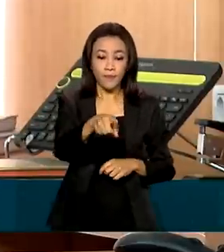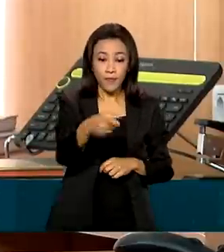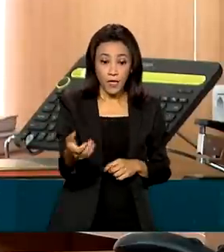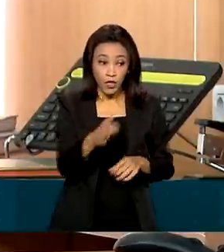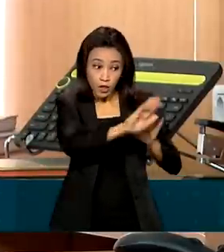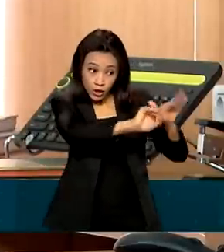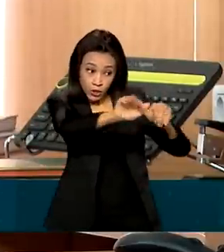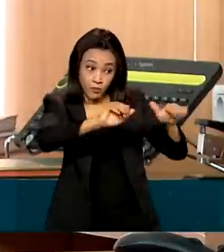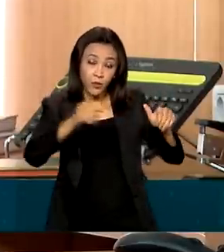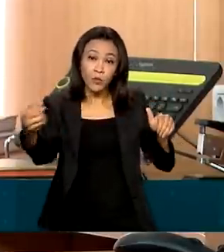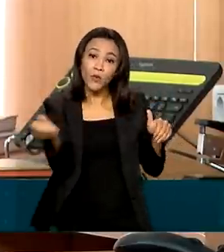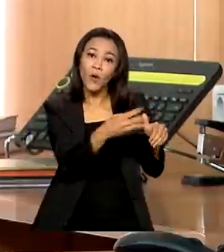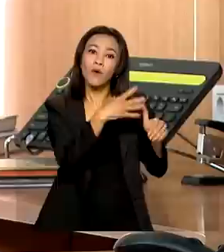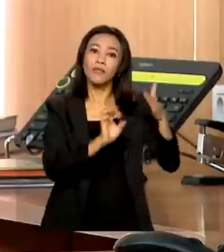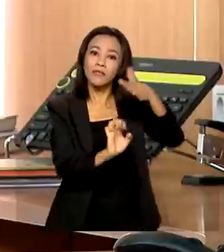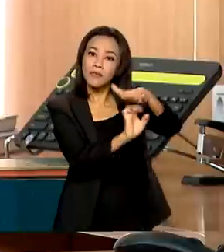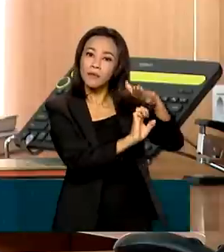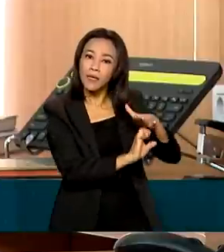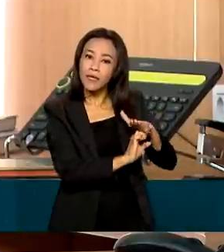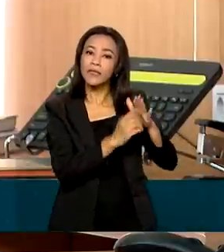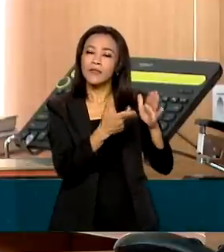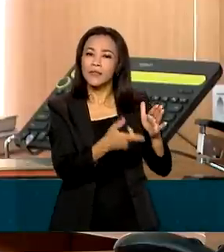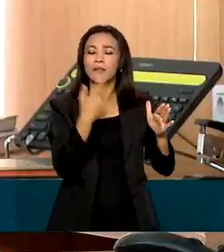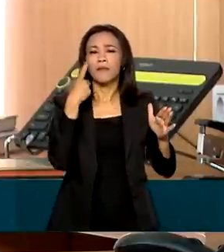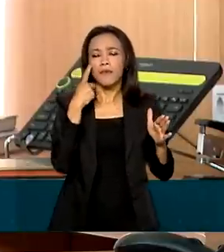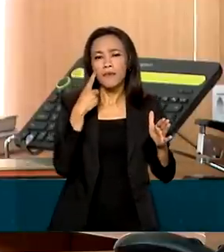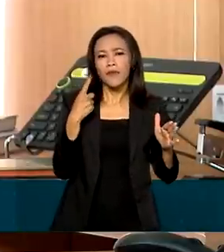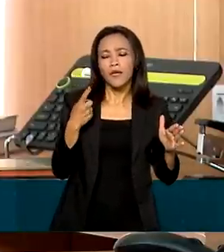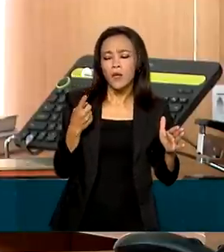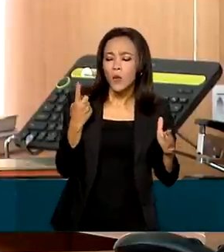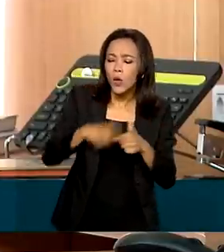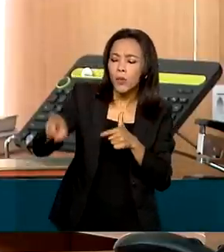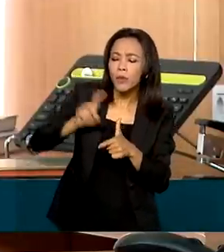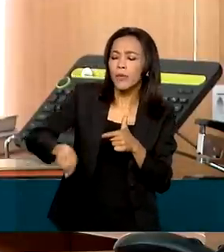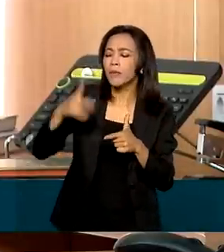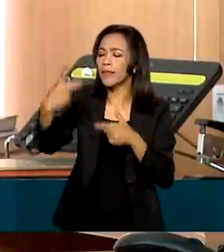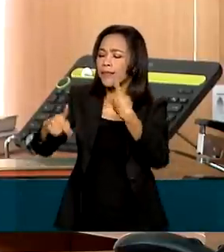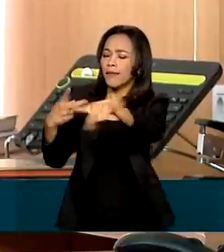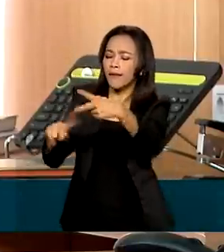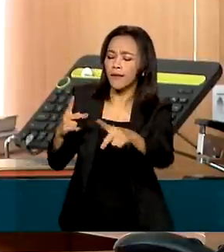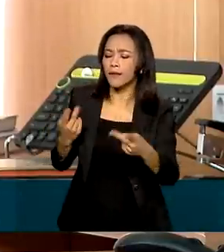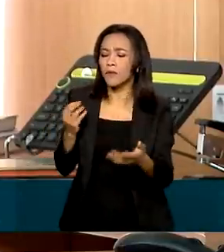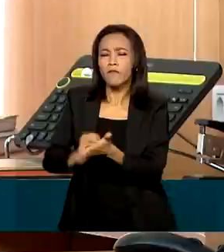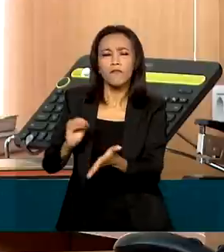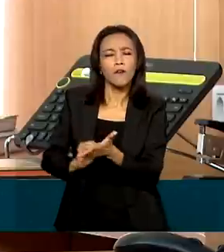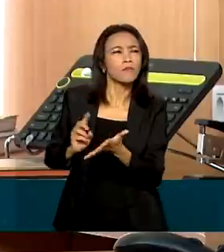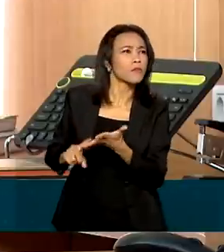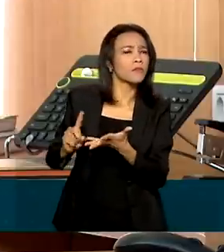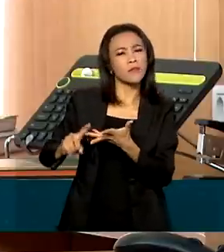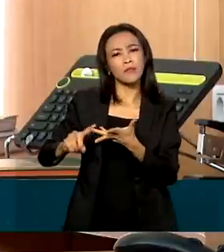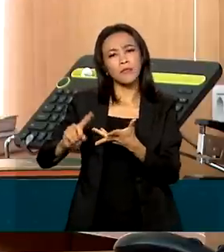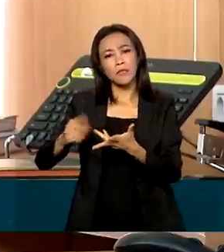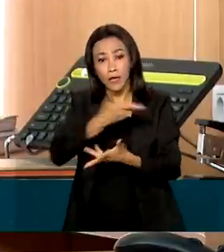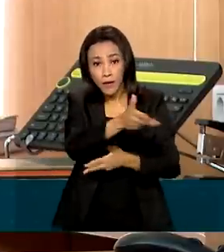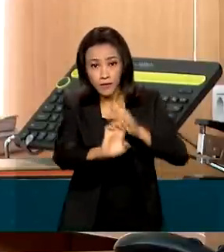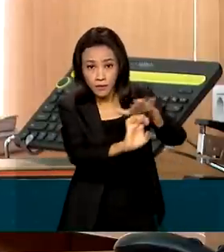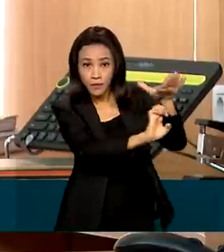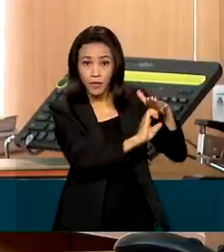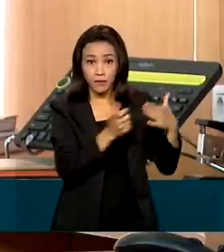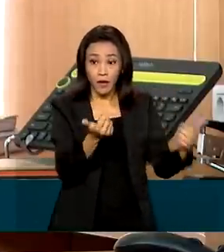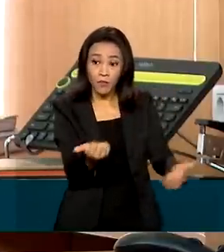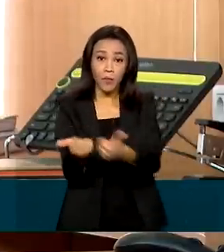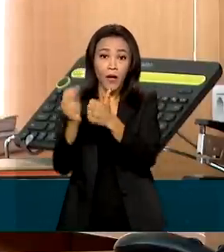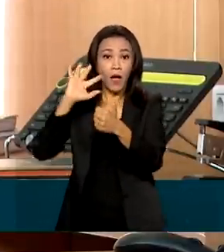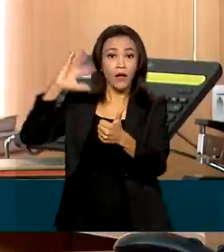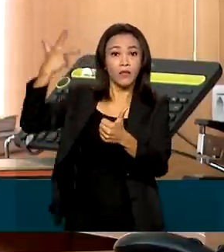startups onde a gente possa ter a de fato a demanda a dor do Produtor a dor da cooperativa da associação sendo colocada à mesa